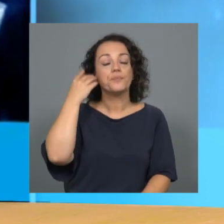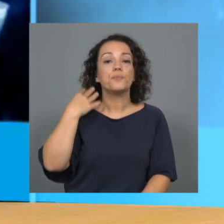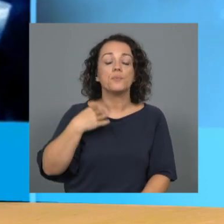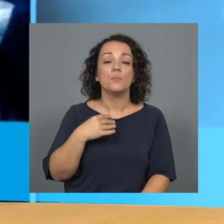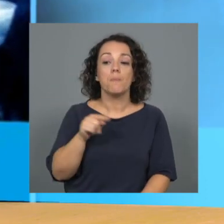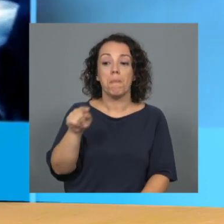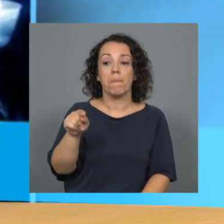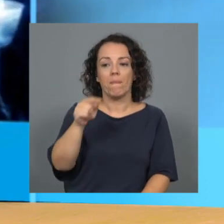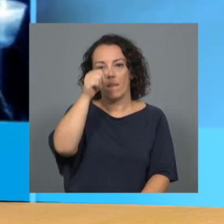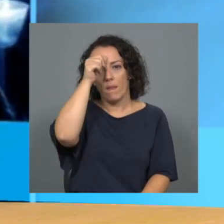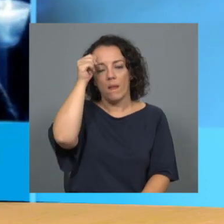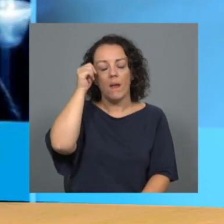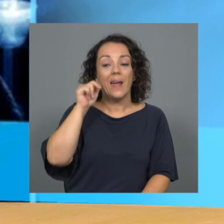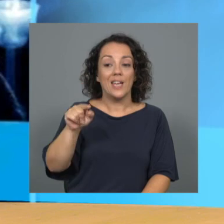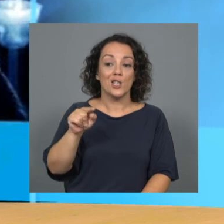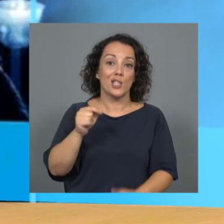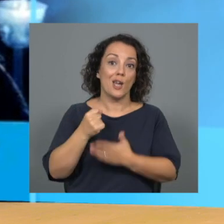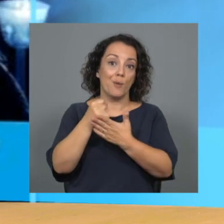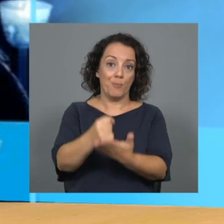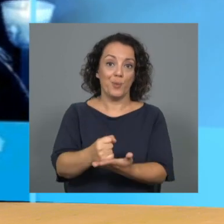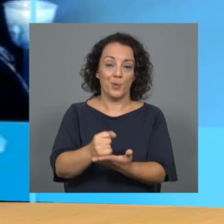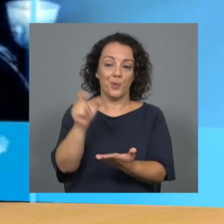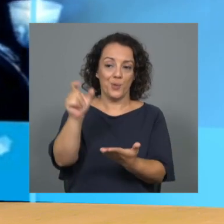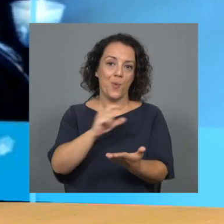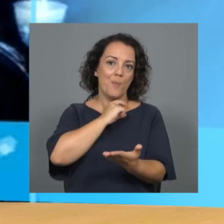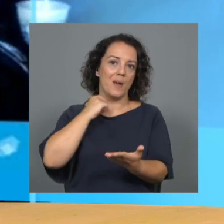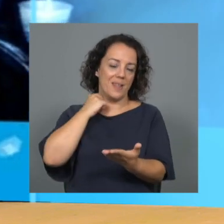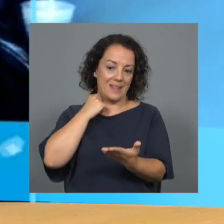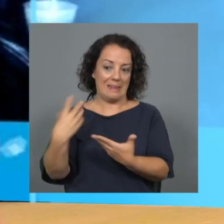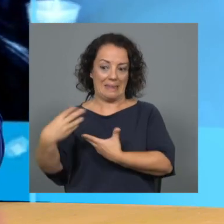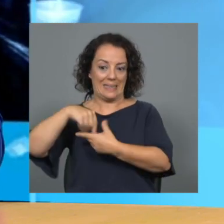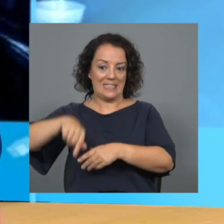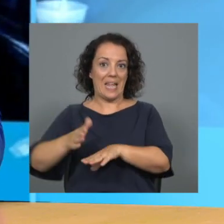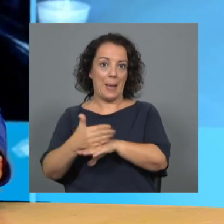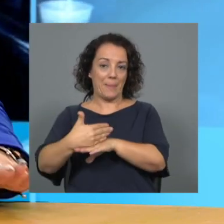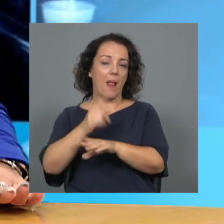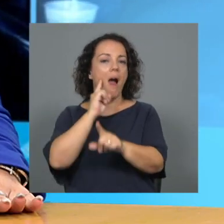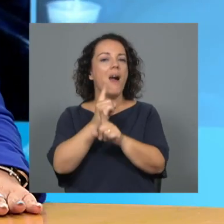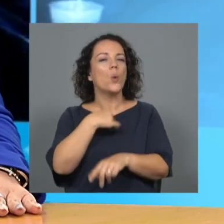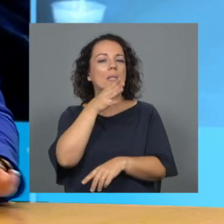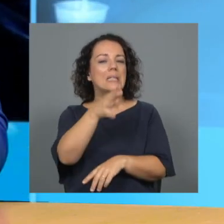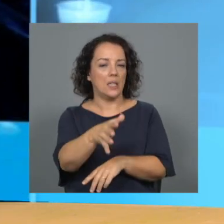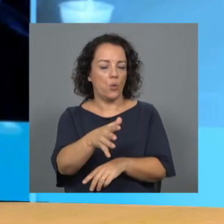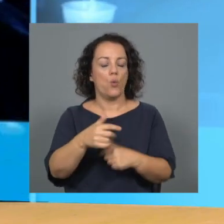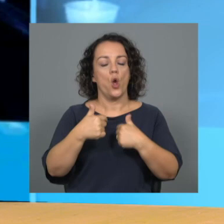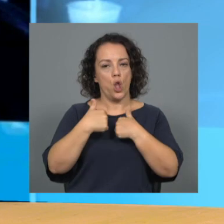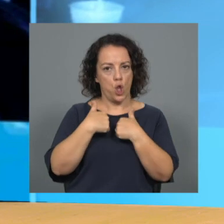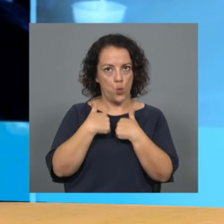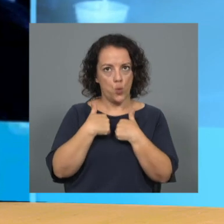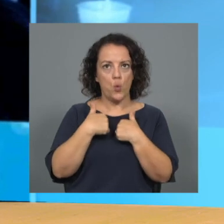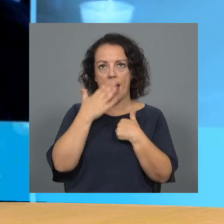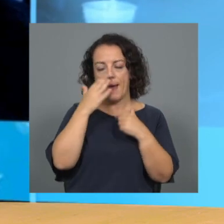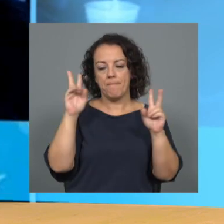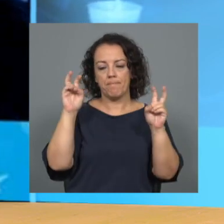O apoio, portanto, que o Padre Nuno Pacheco dá, portanto, no Gabinete de Apoio ao Luto, é exatamente aquilo que falei. Portanto, eu faço, digamos,